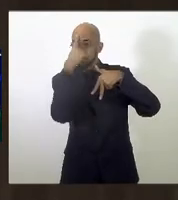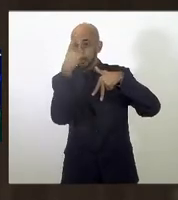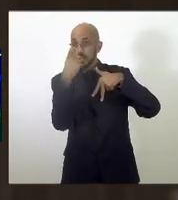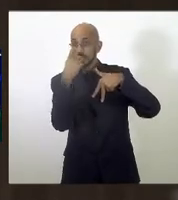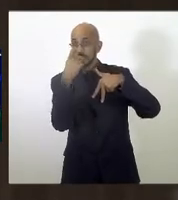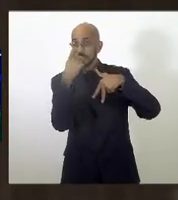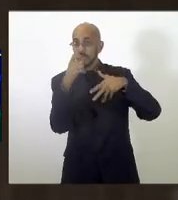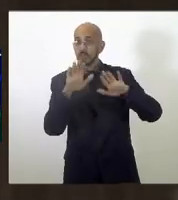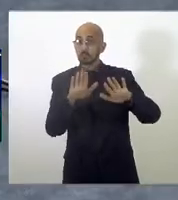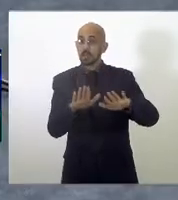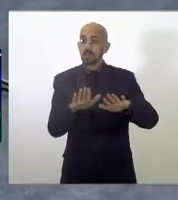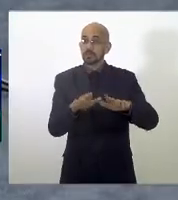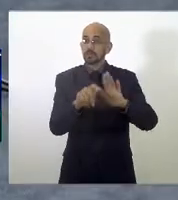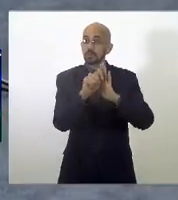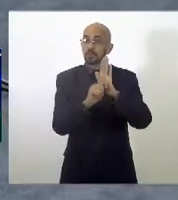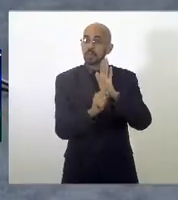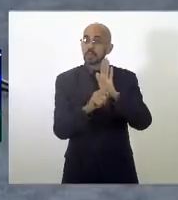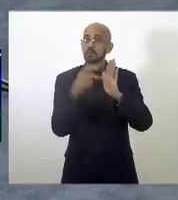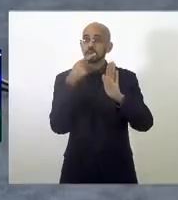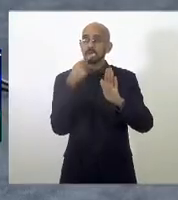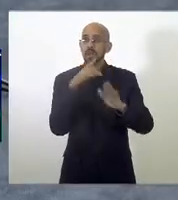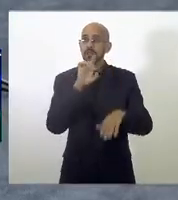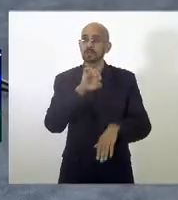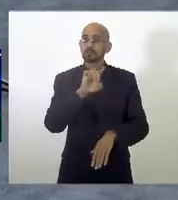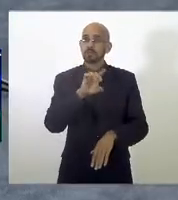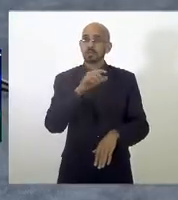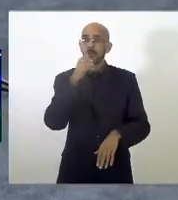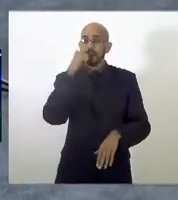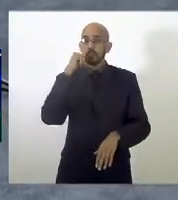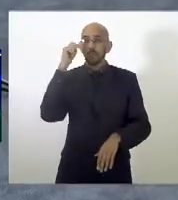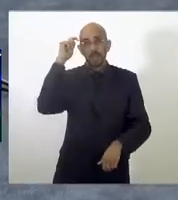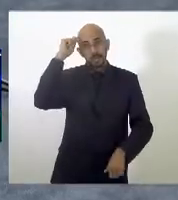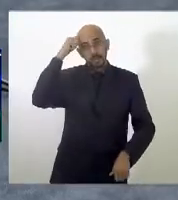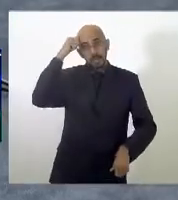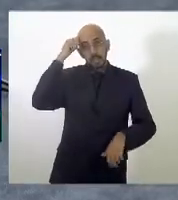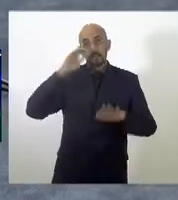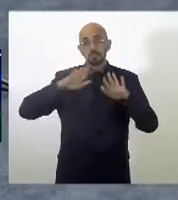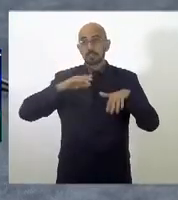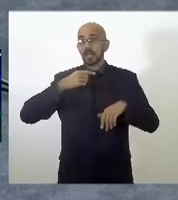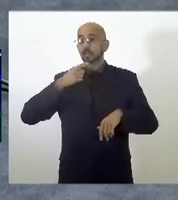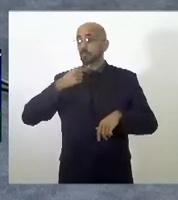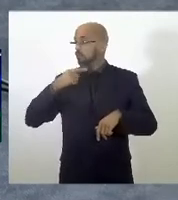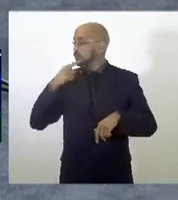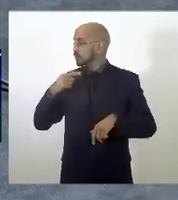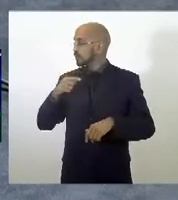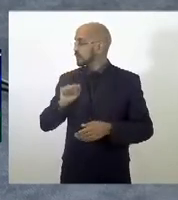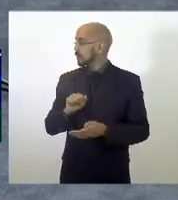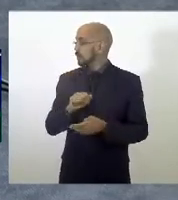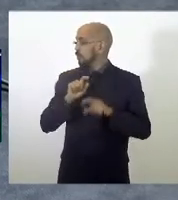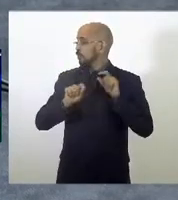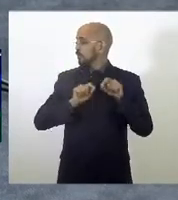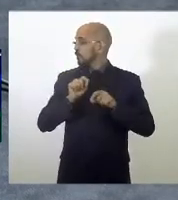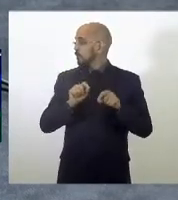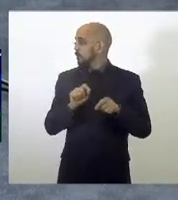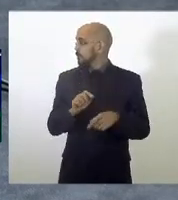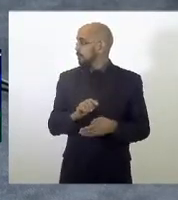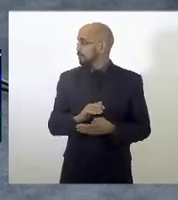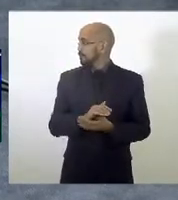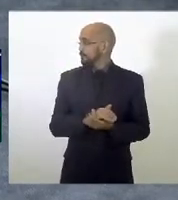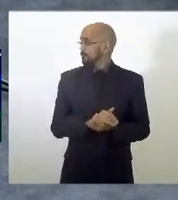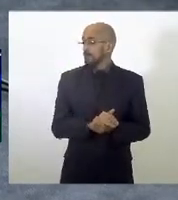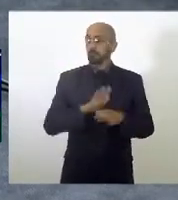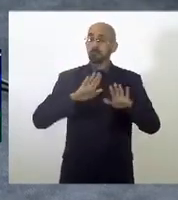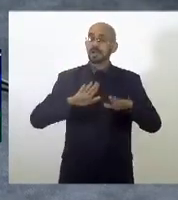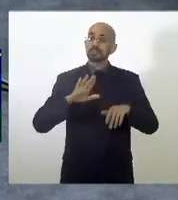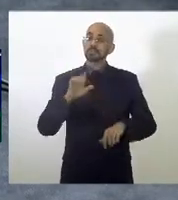texto tem específico da mulher negra. Sim, sim. E aí o que suscitou dúvida dos demais deputados é justamente essa exclusão, porque era uma favela, por